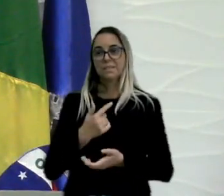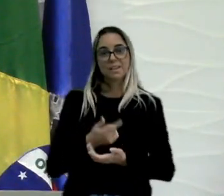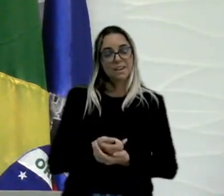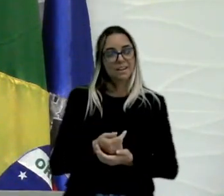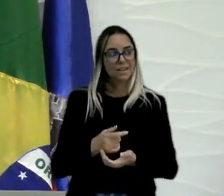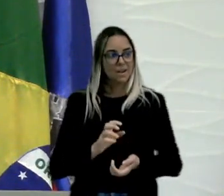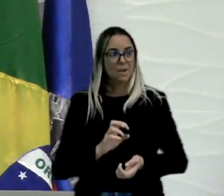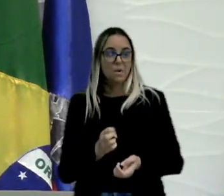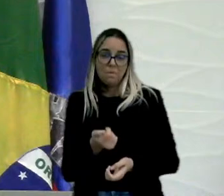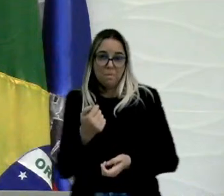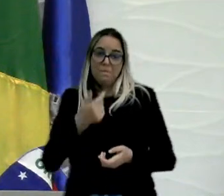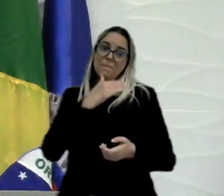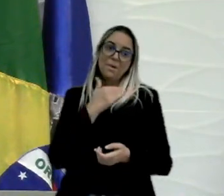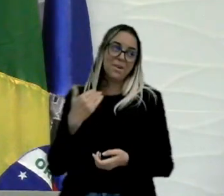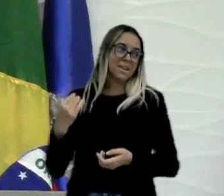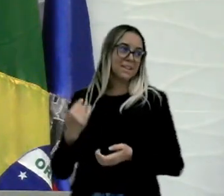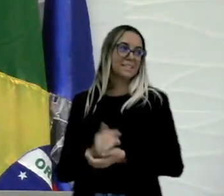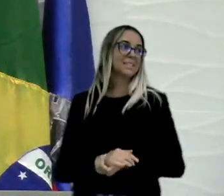para